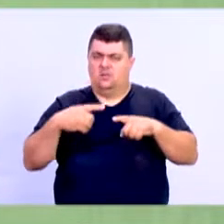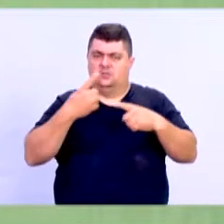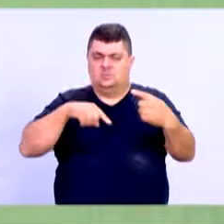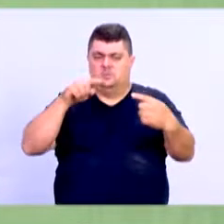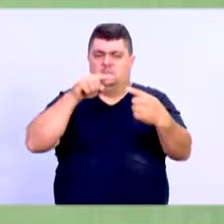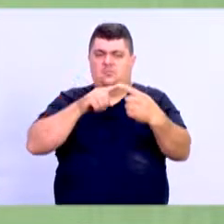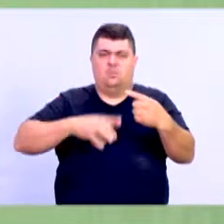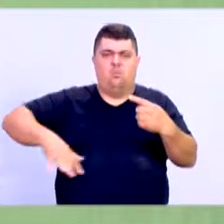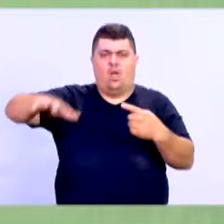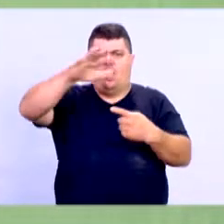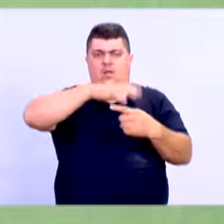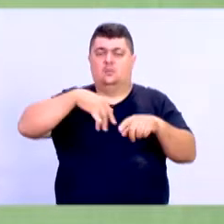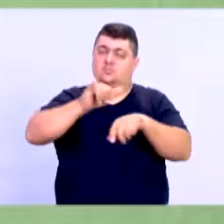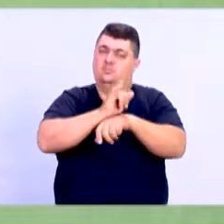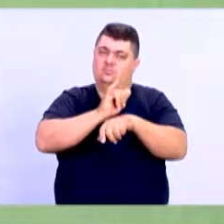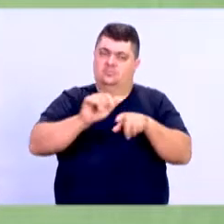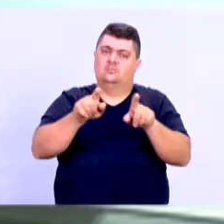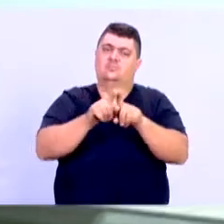e estratégicos.